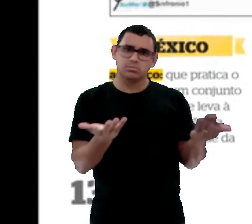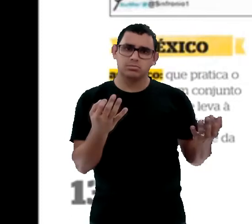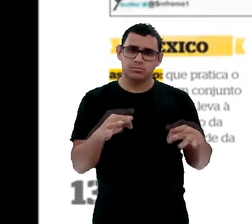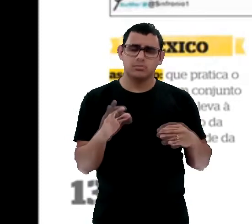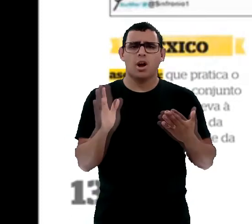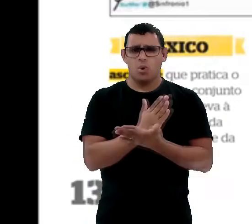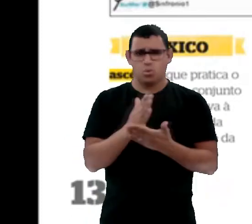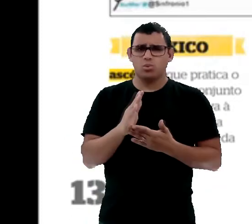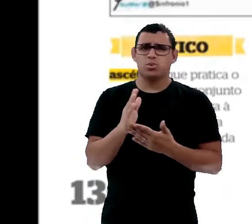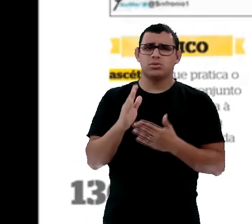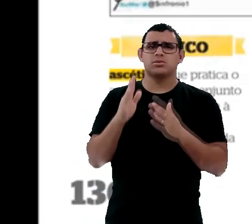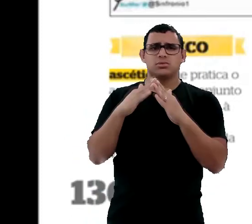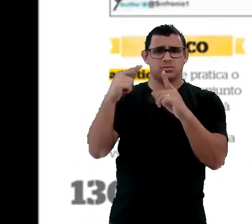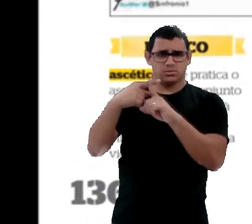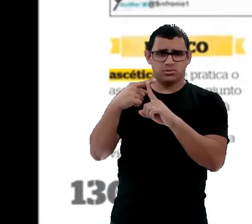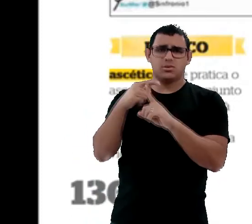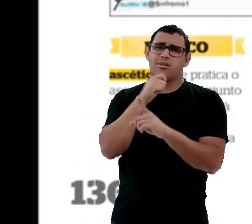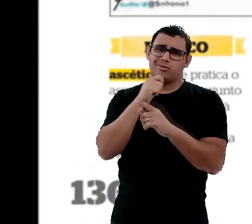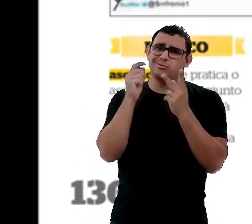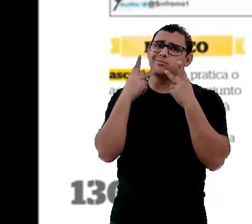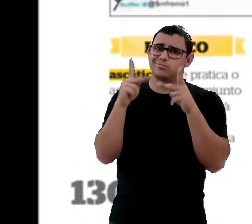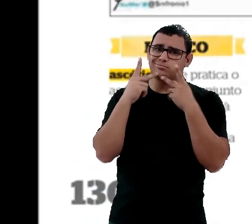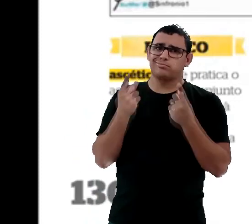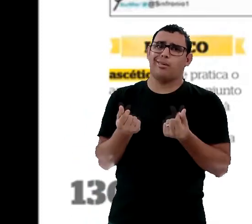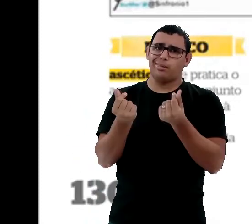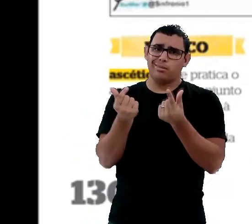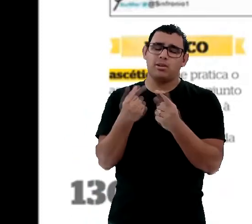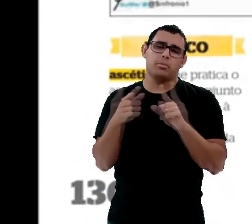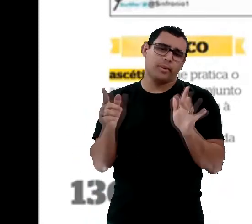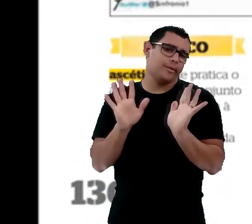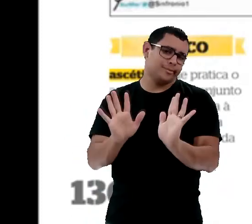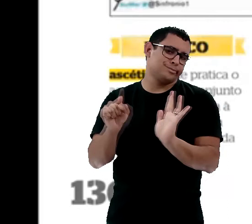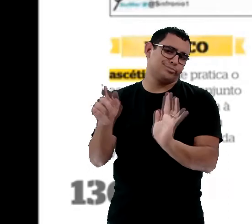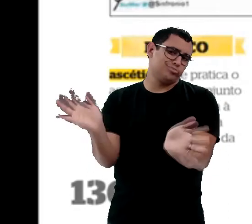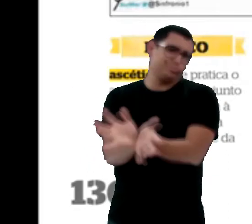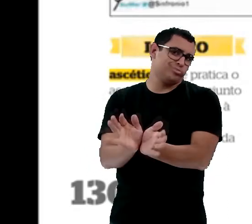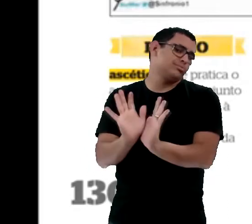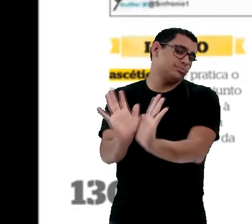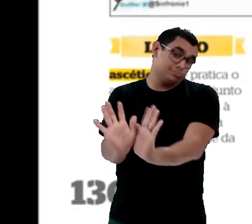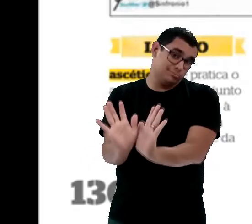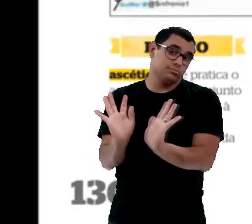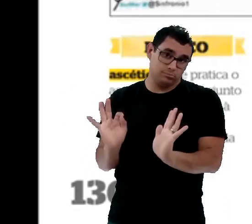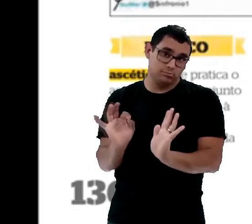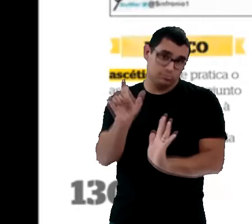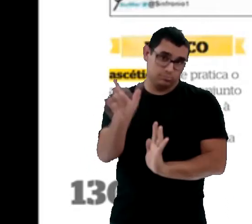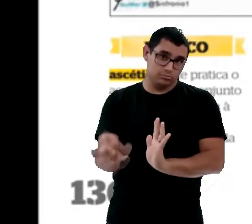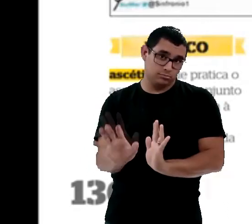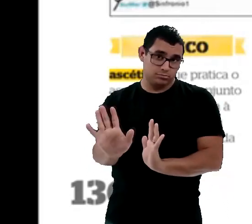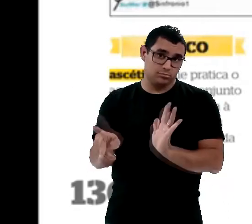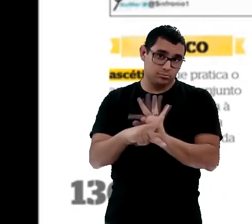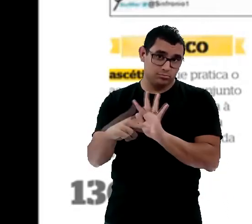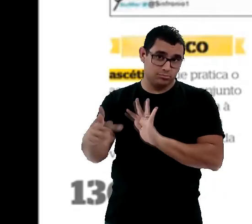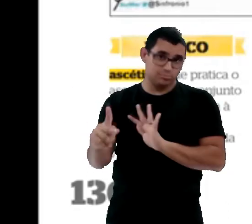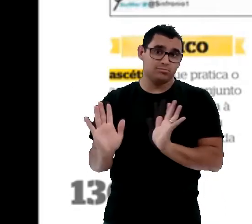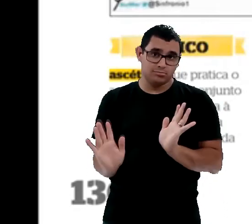essa coisa de ganhar dinheiro, apesar de que algumas igrejas ainda pregam isso, mas isso não é do